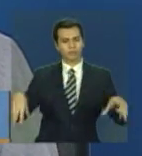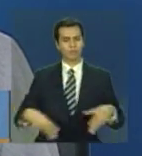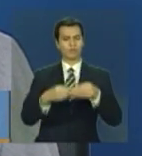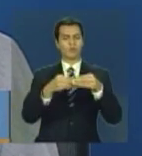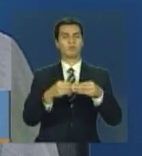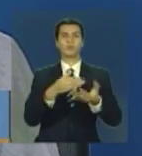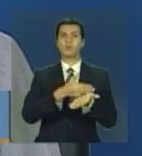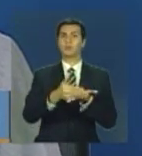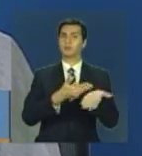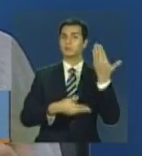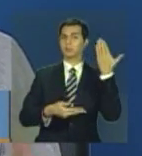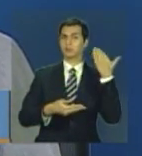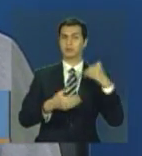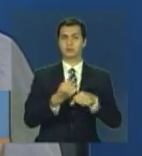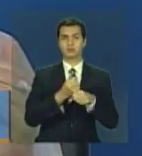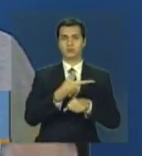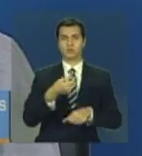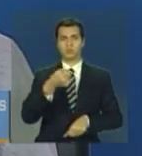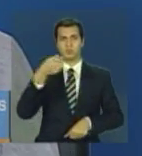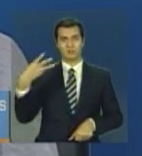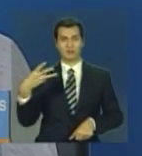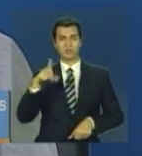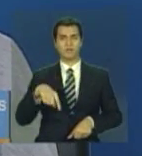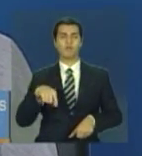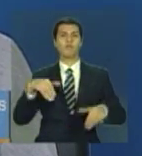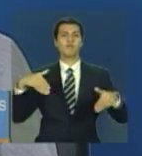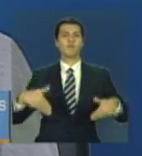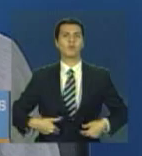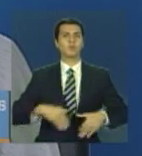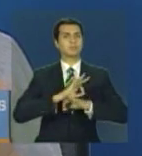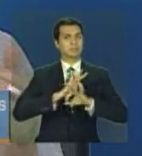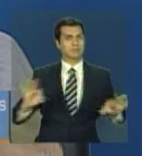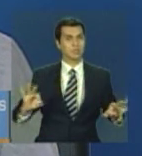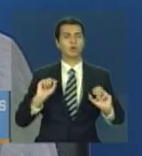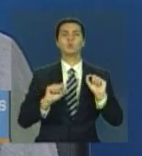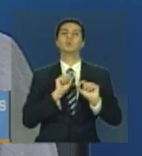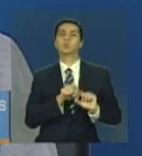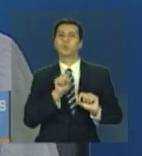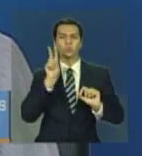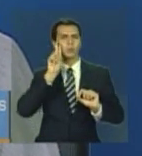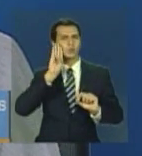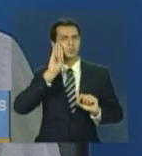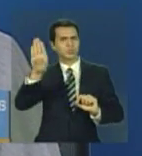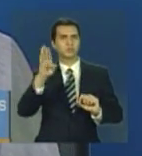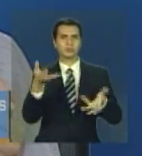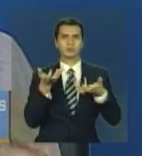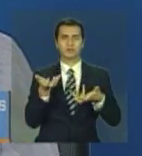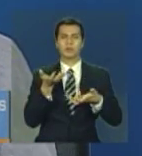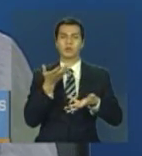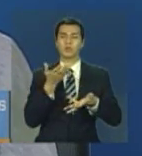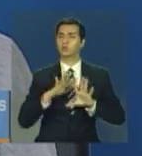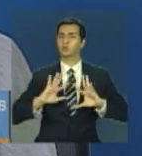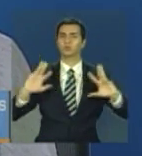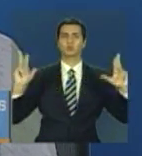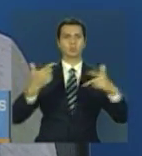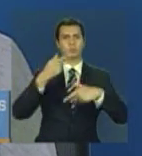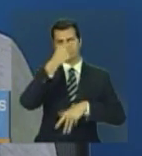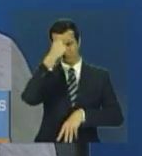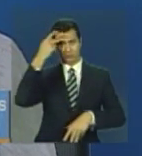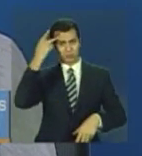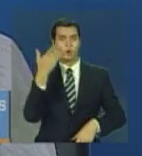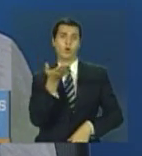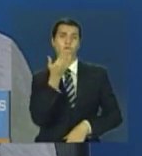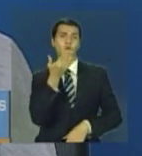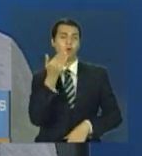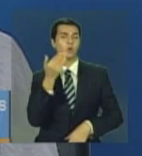que começou em 2003, né, cujo foco era 3 refeições por dia, erradicar a fome, né, erradicar a